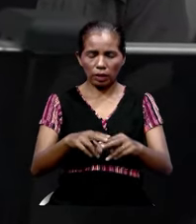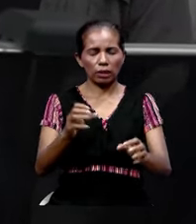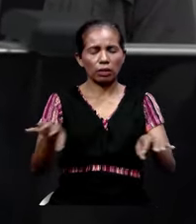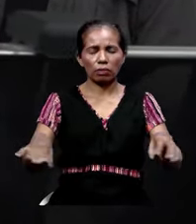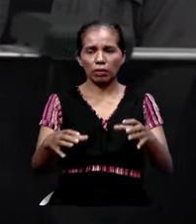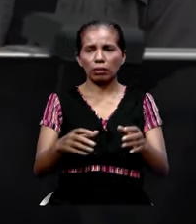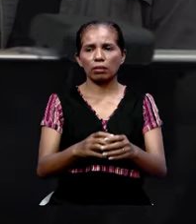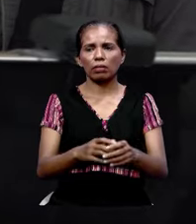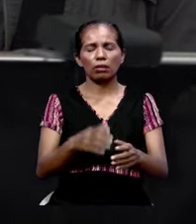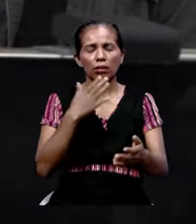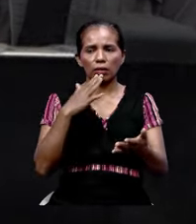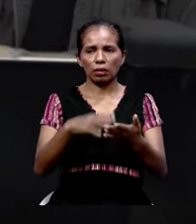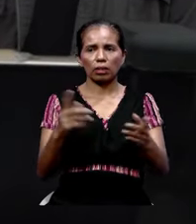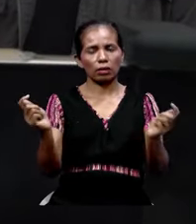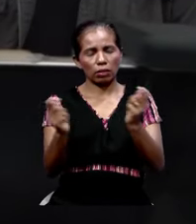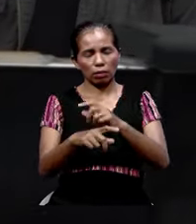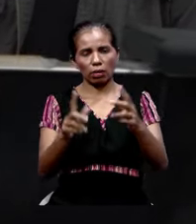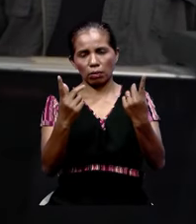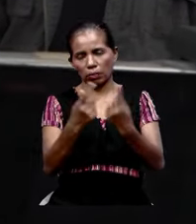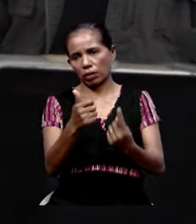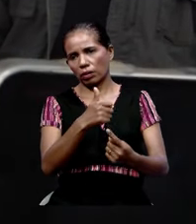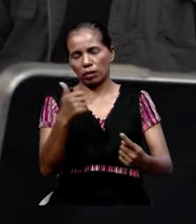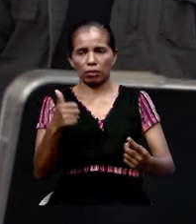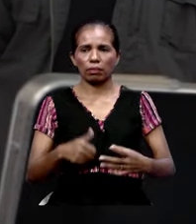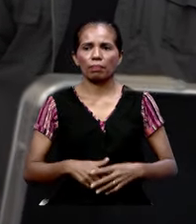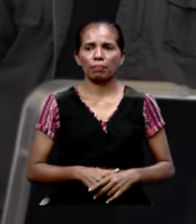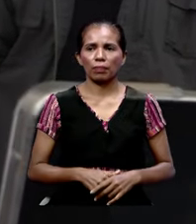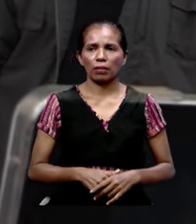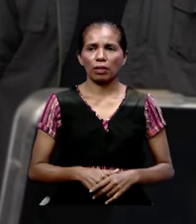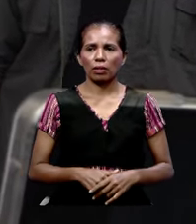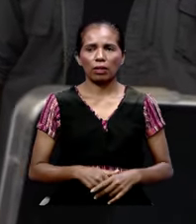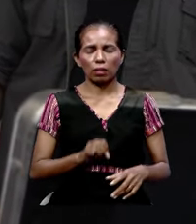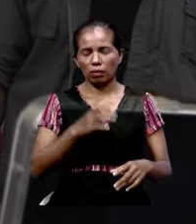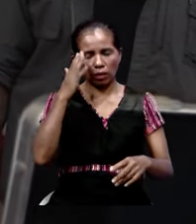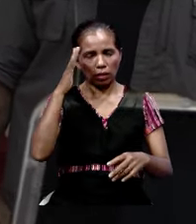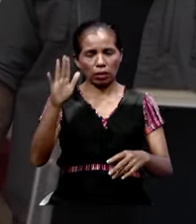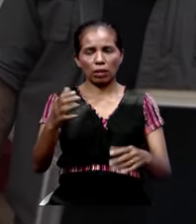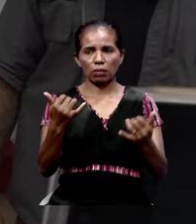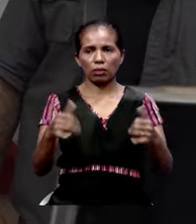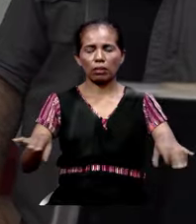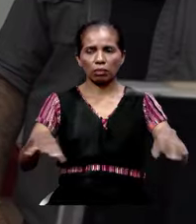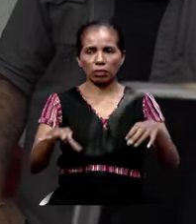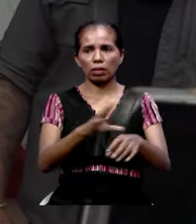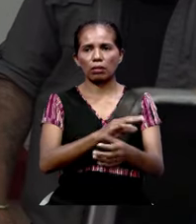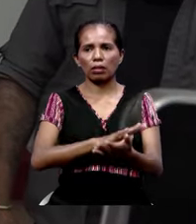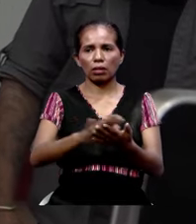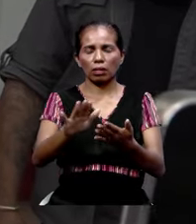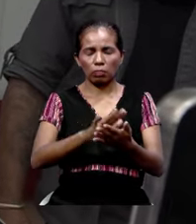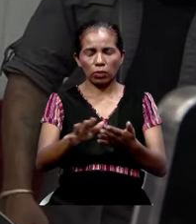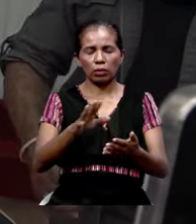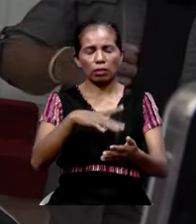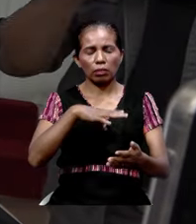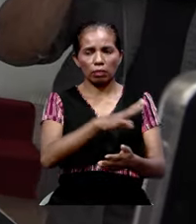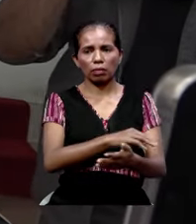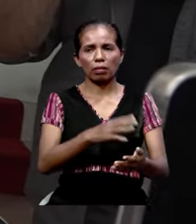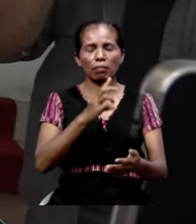dia kita troca fare companhia se lo. Nia la la tener resolve mas nia agora ni serviço ne para hamos trainado se ne